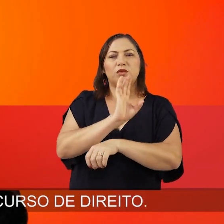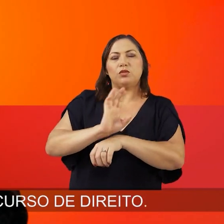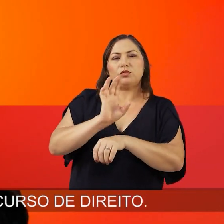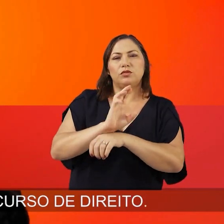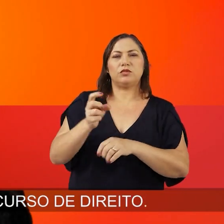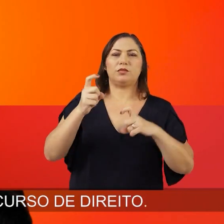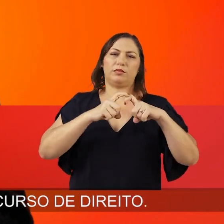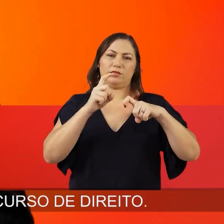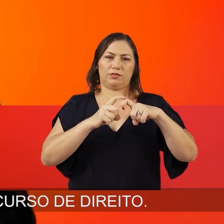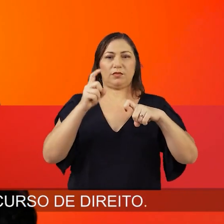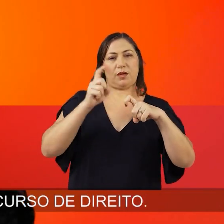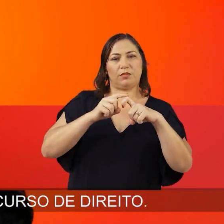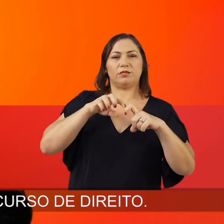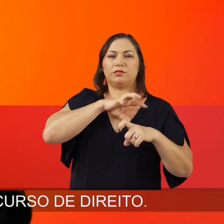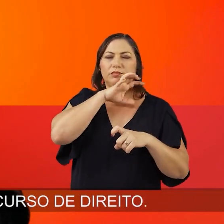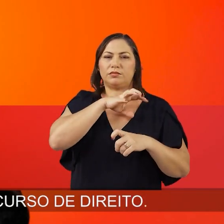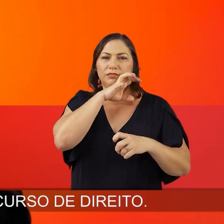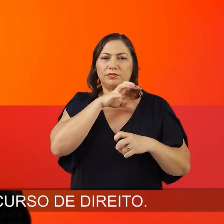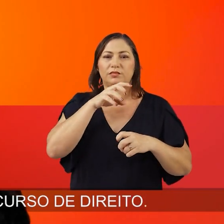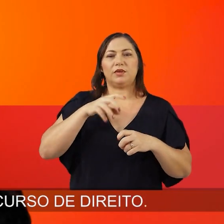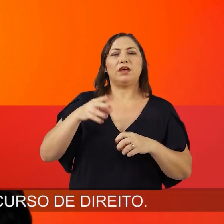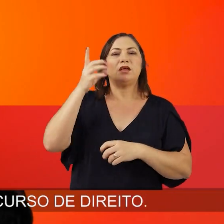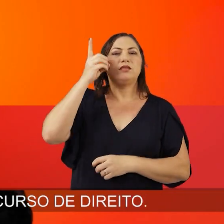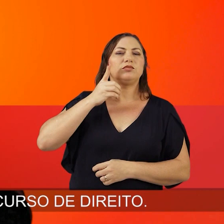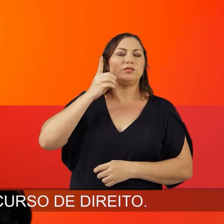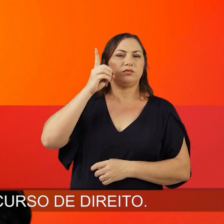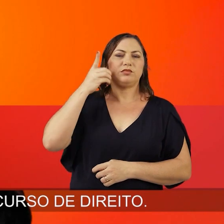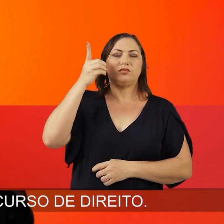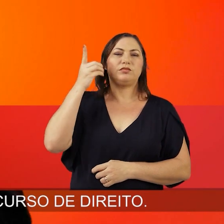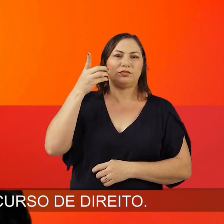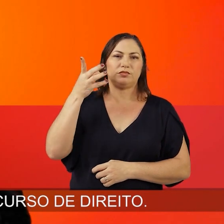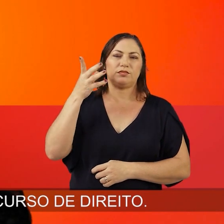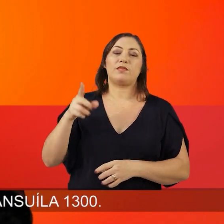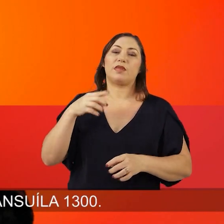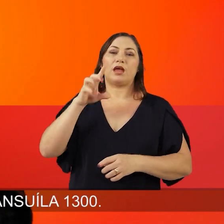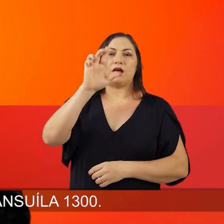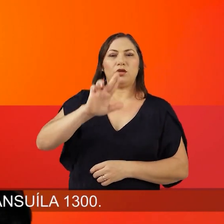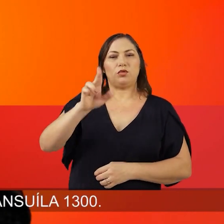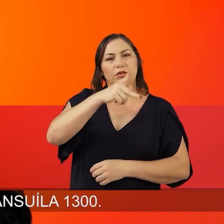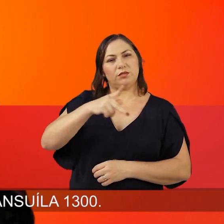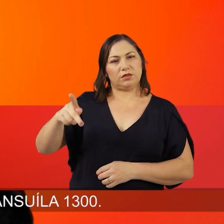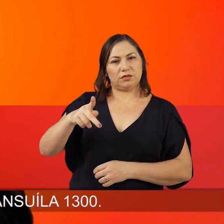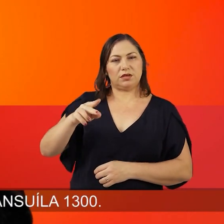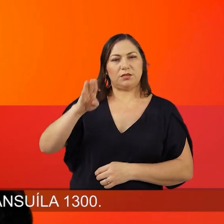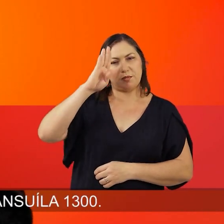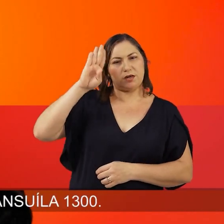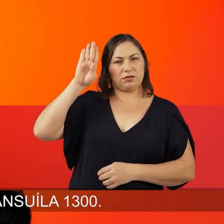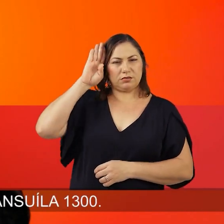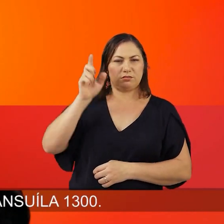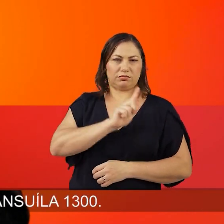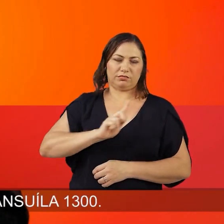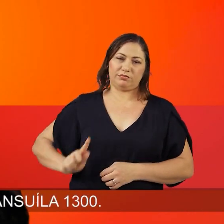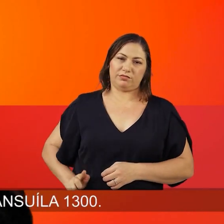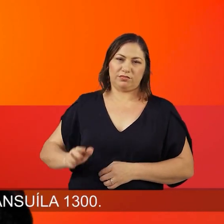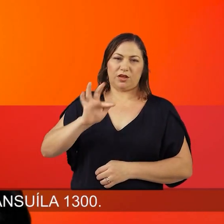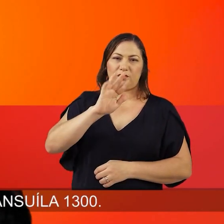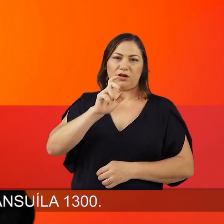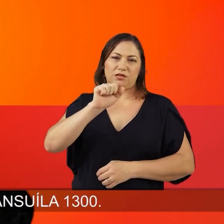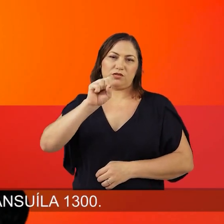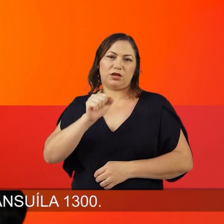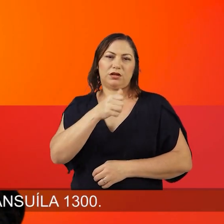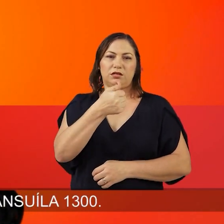com o curso de medicina, medicina veterinária e o curso de direito. Lula, presidente, Brandão,